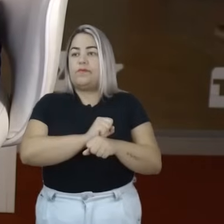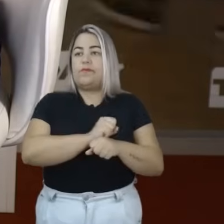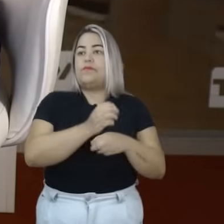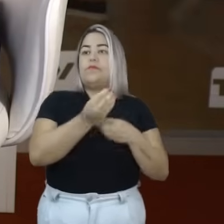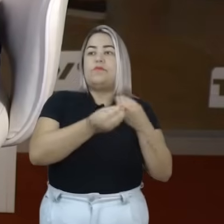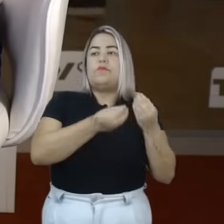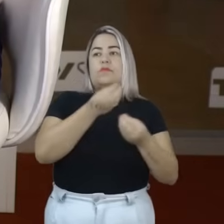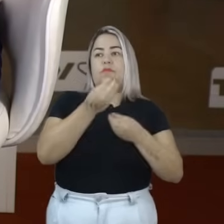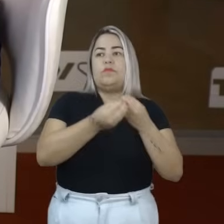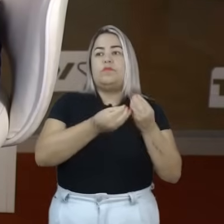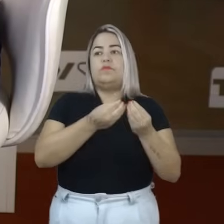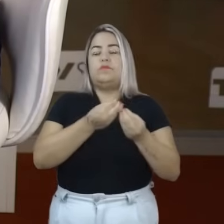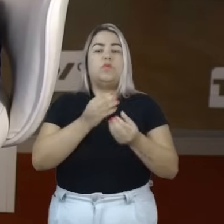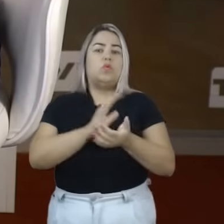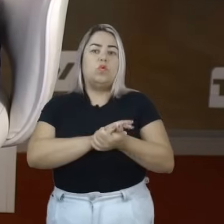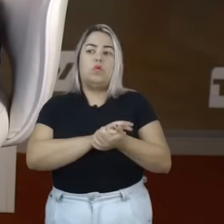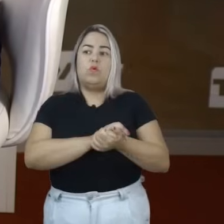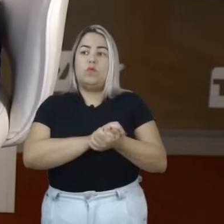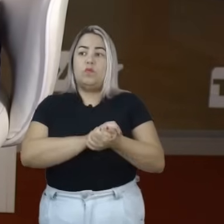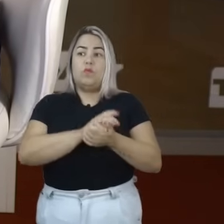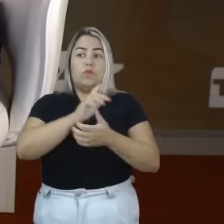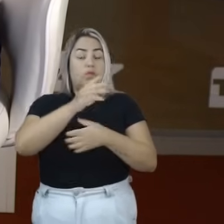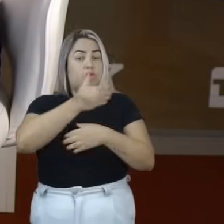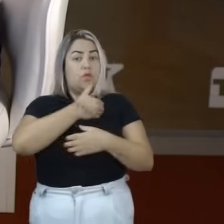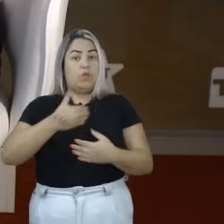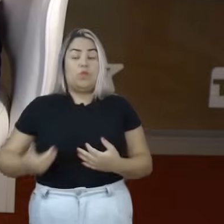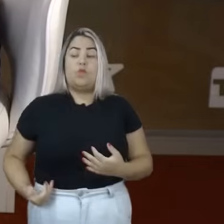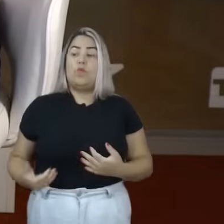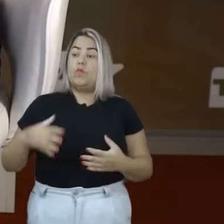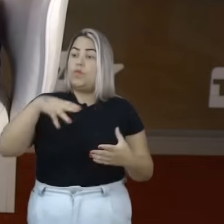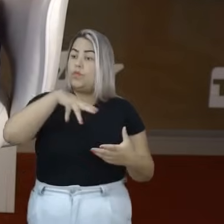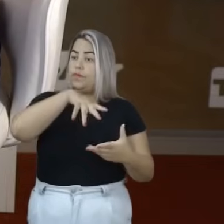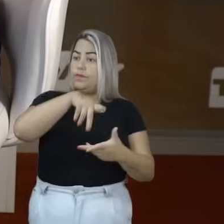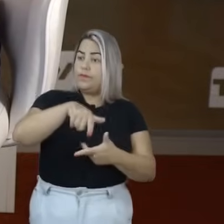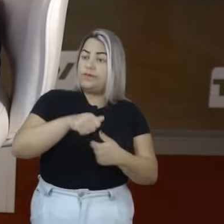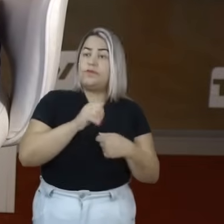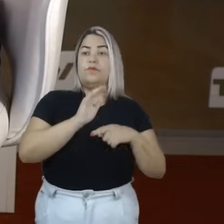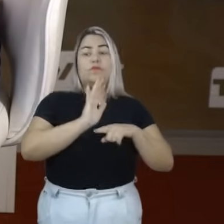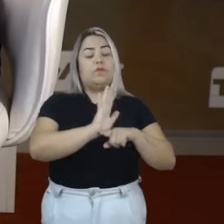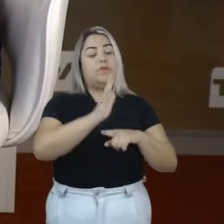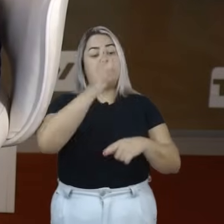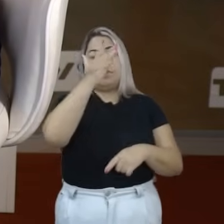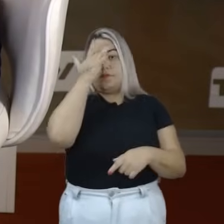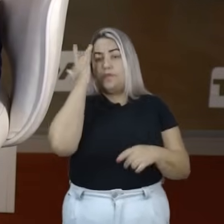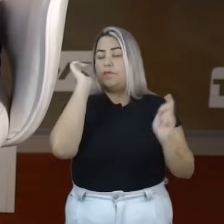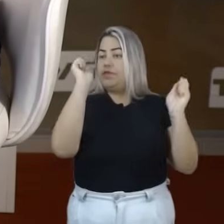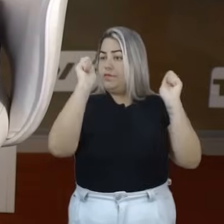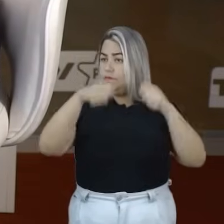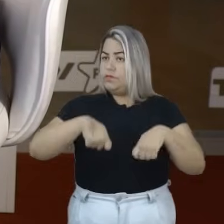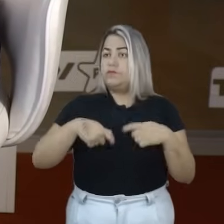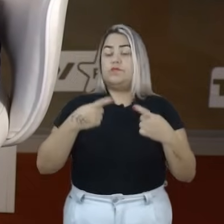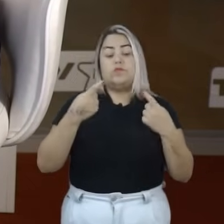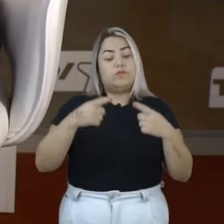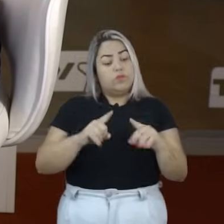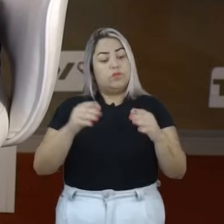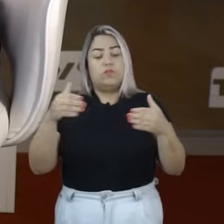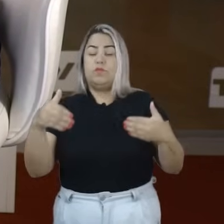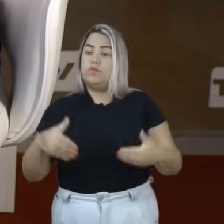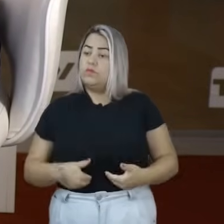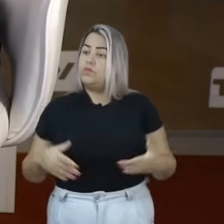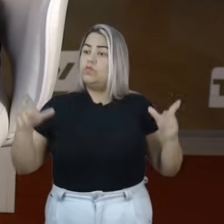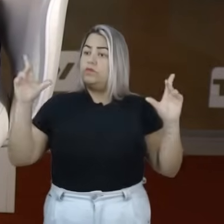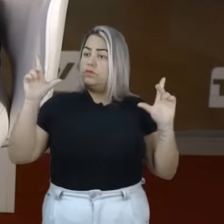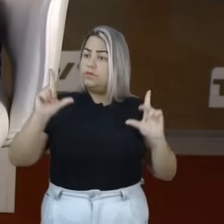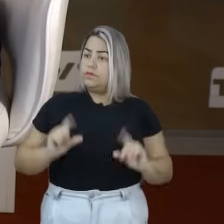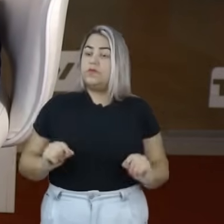gente coloca uma governança mundial em favor de quem mais precisa, no combate à fome, na redução